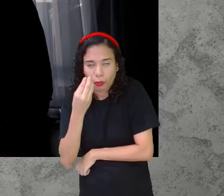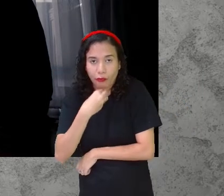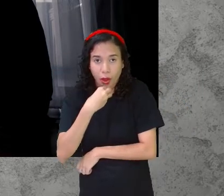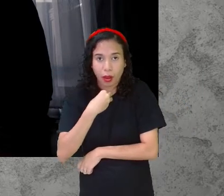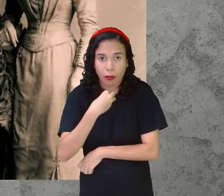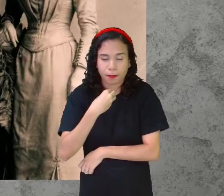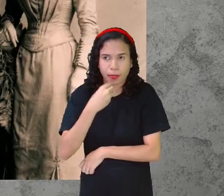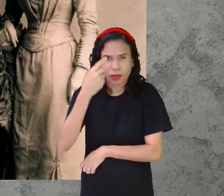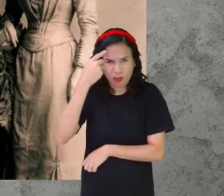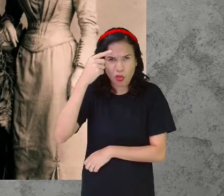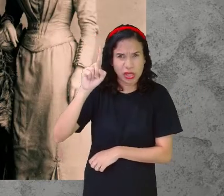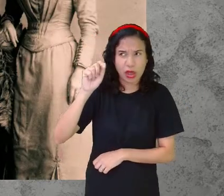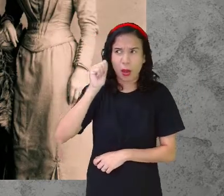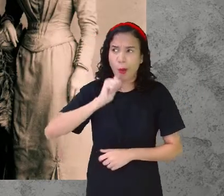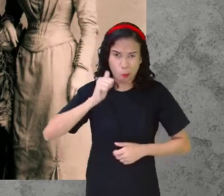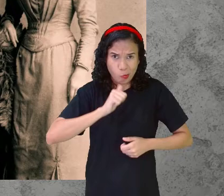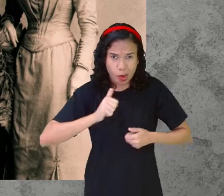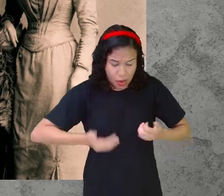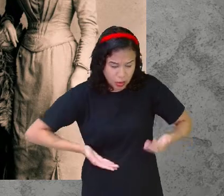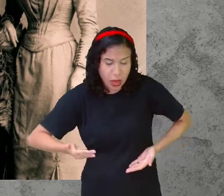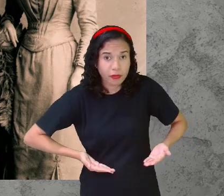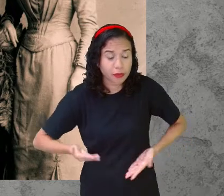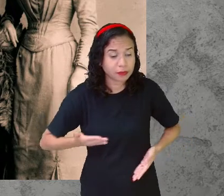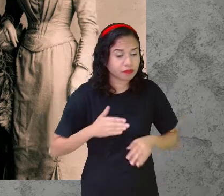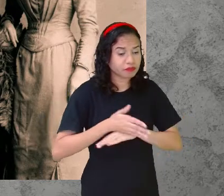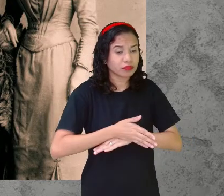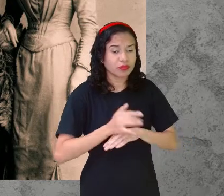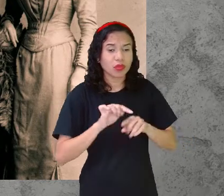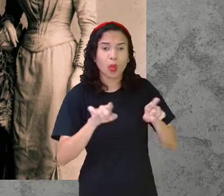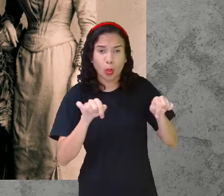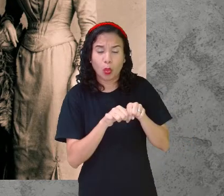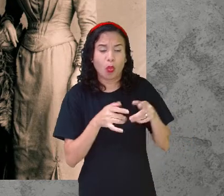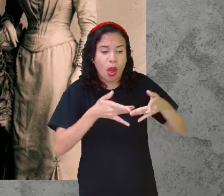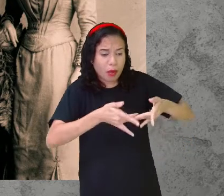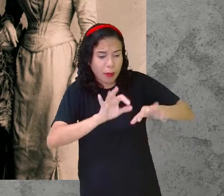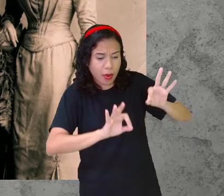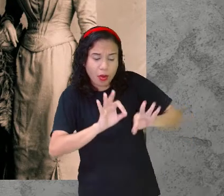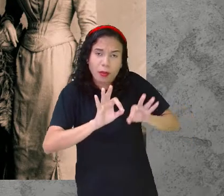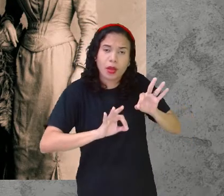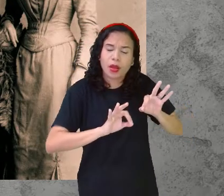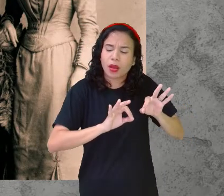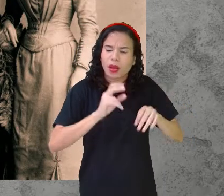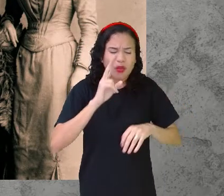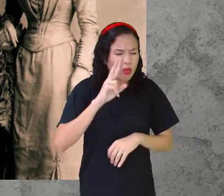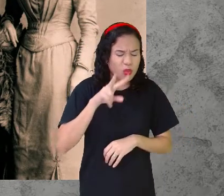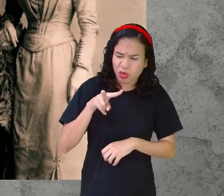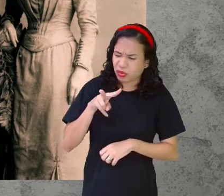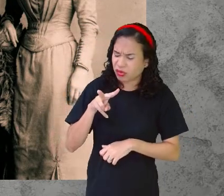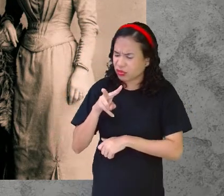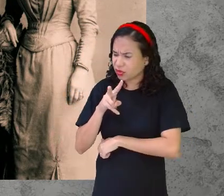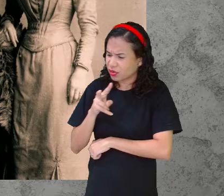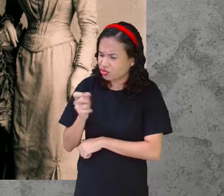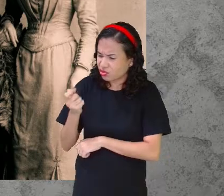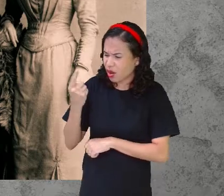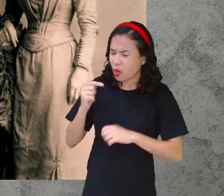Um dia, a criada, entrando no seu quarto para arrumar a cama, ela olhou intrigada para